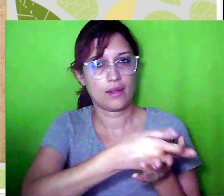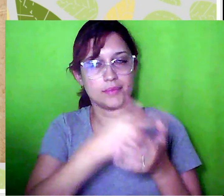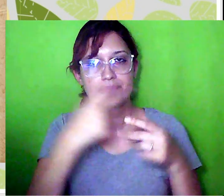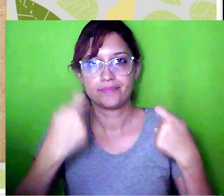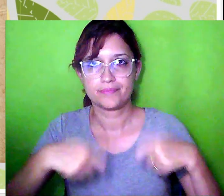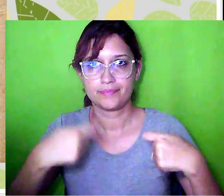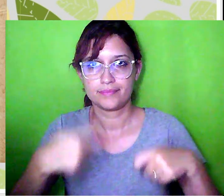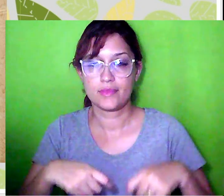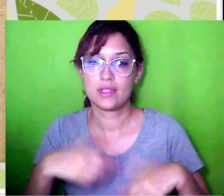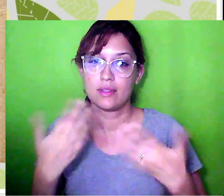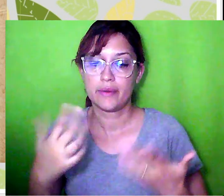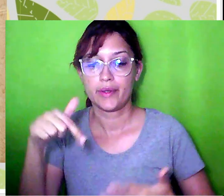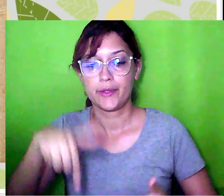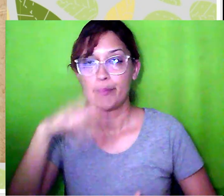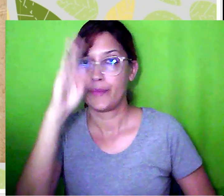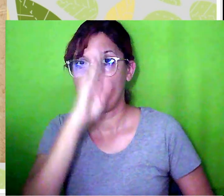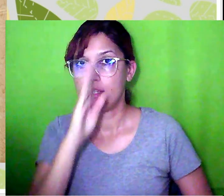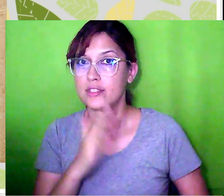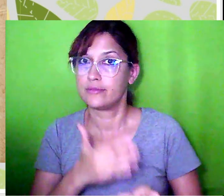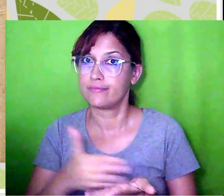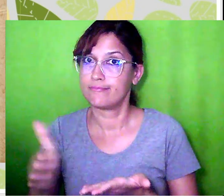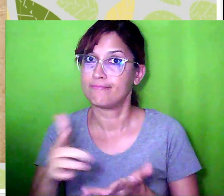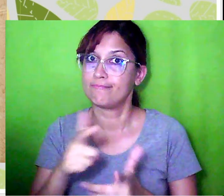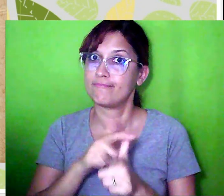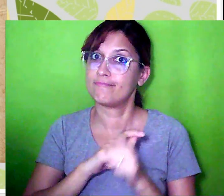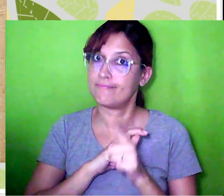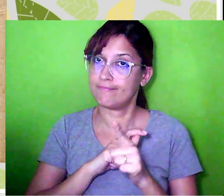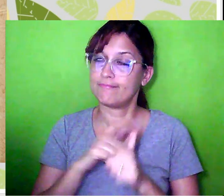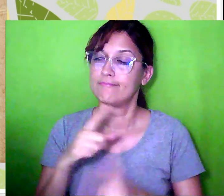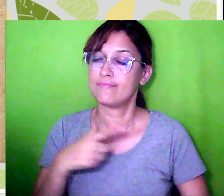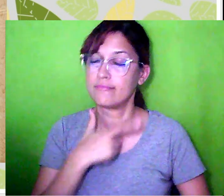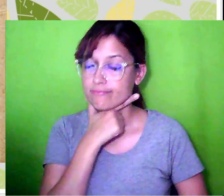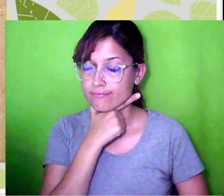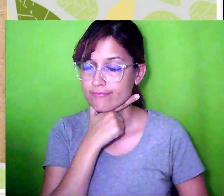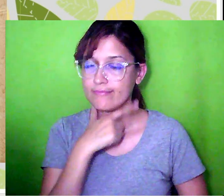indenização. Então, o Brasil já começou com uma dívida.